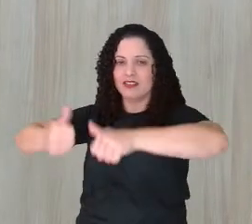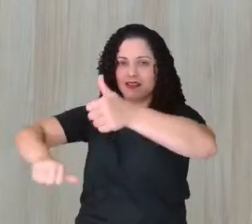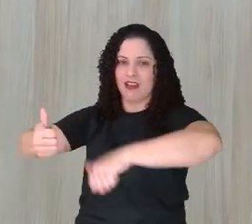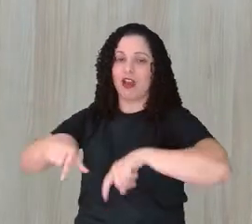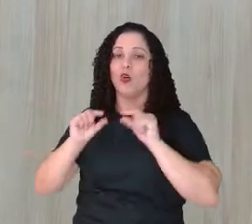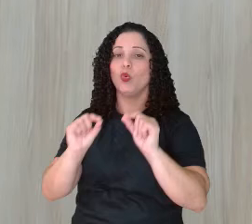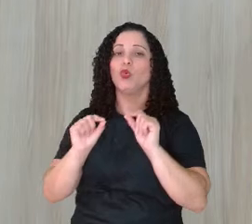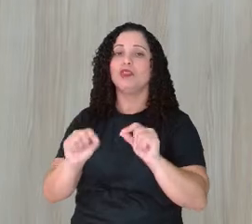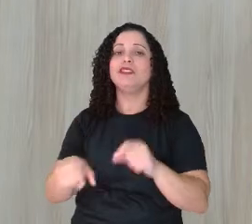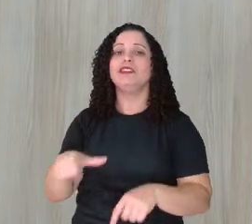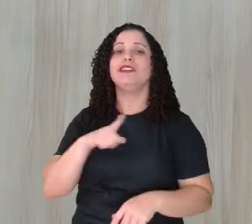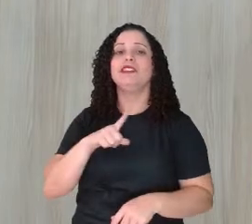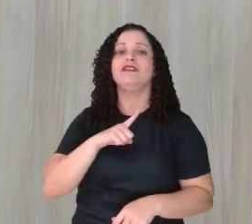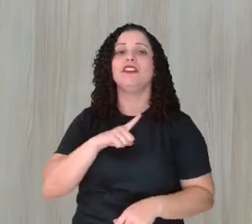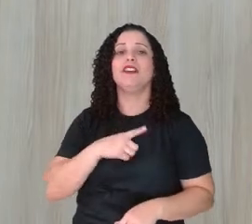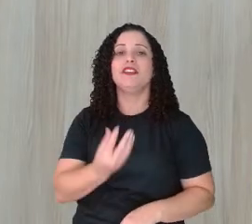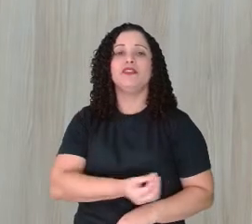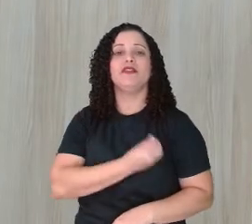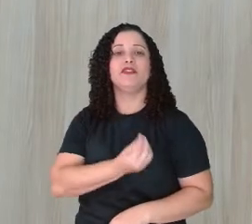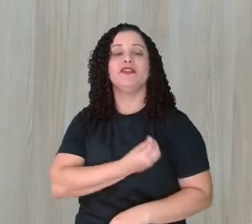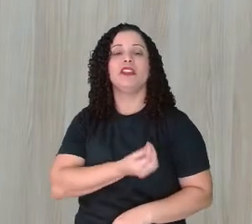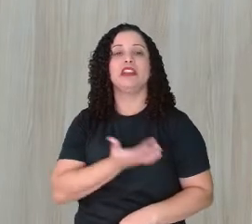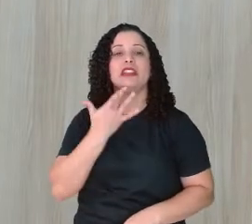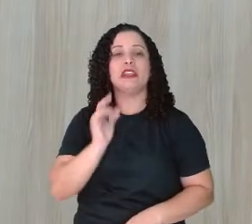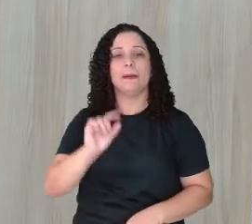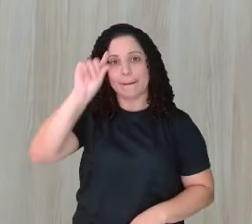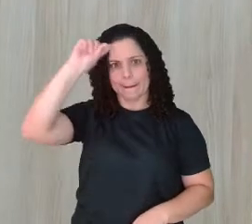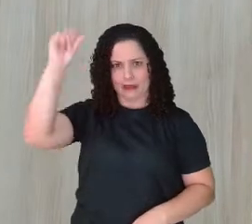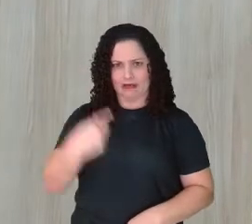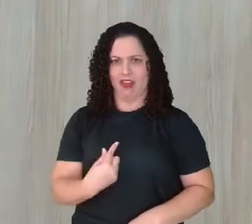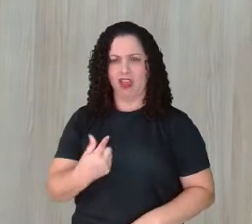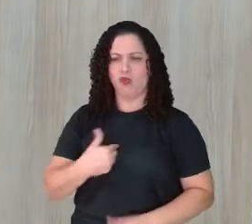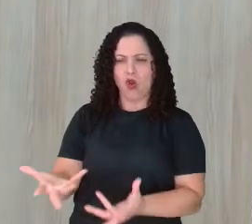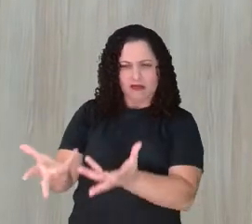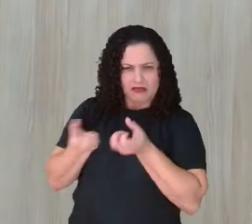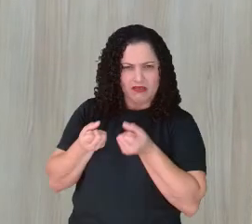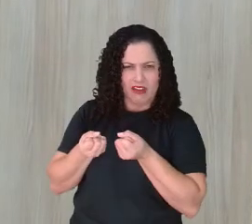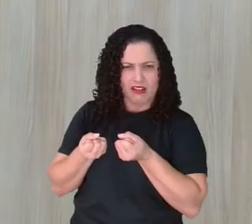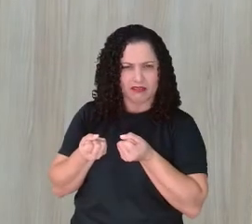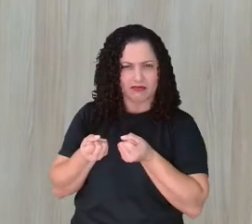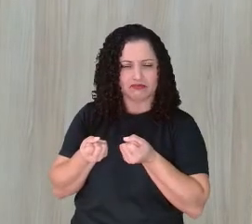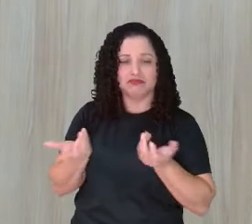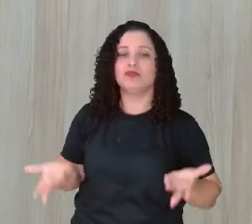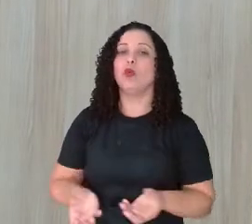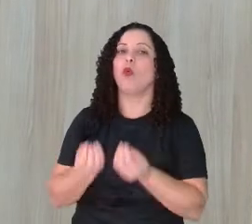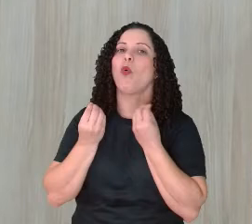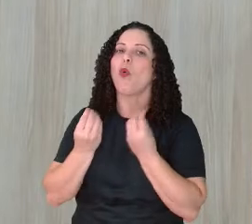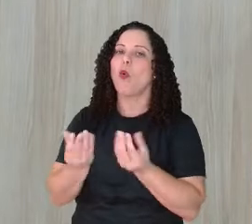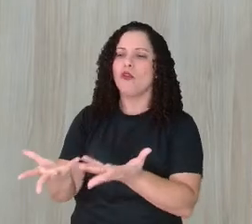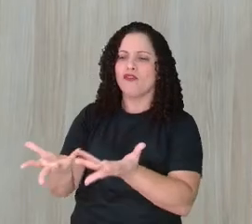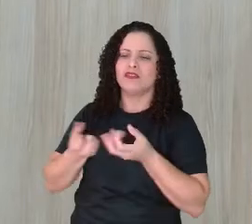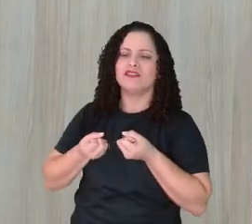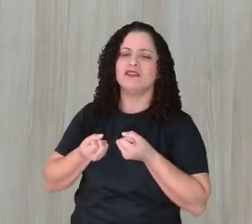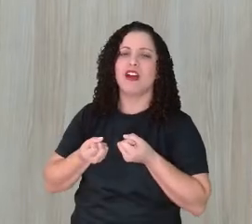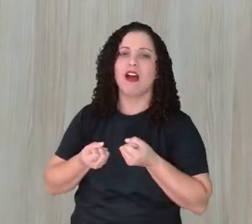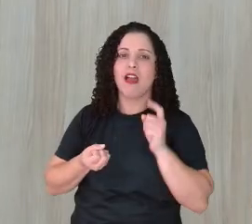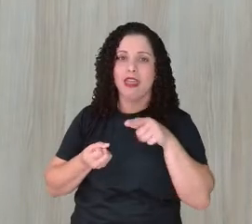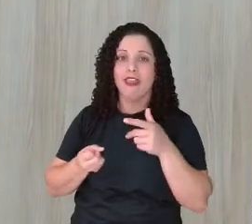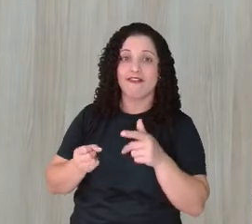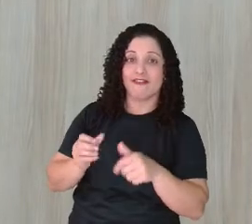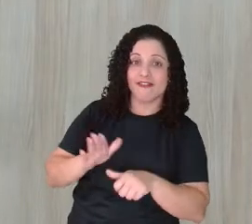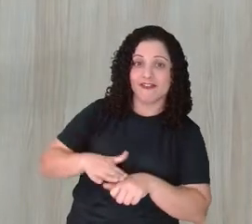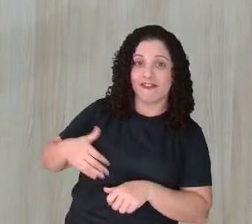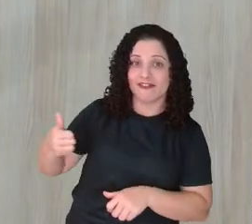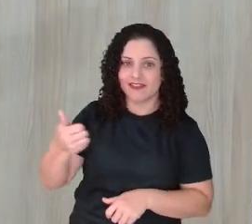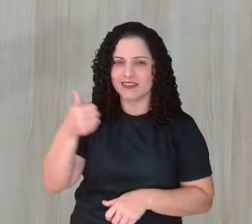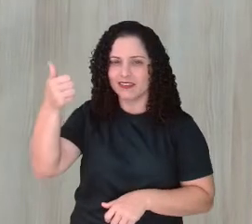quem ordena para a gente, se a gente vai aceitar as ordens, como a gente vai aceitar, se realmente é vantajoso,